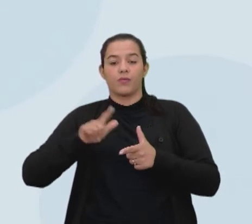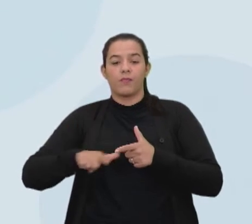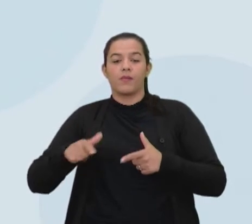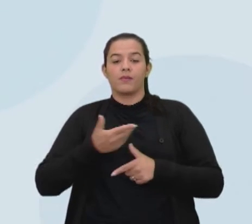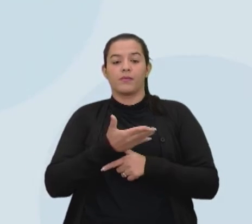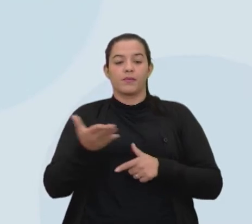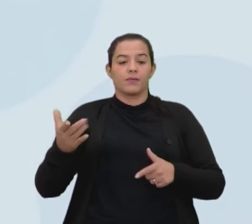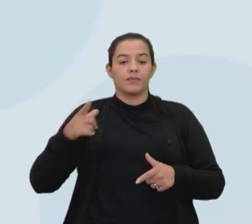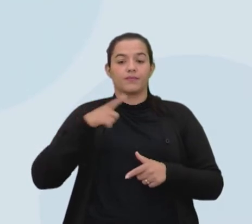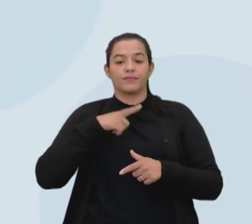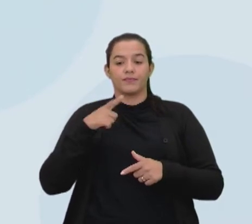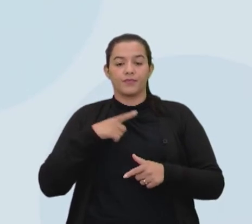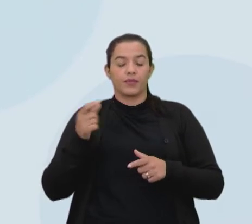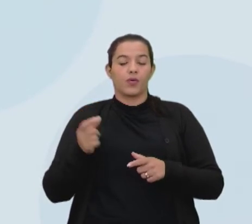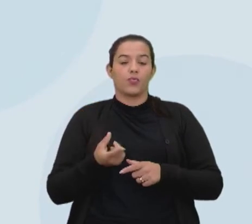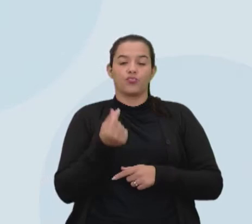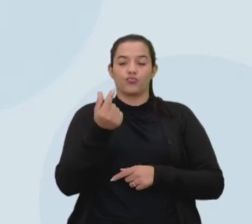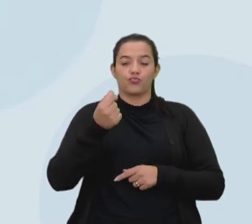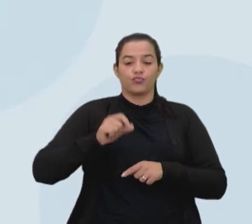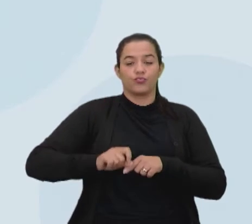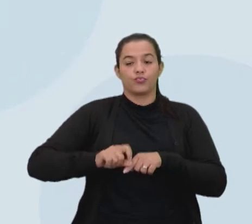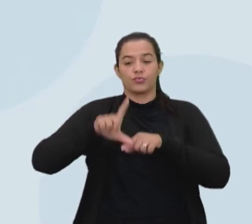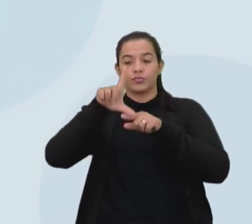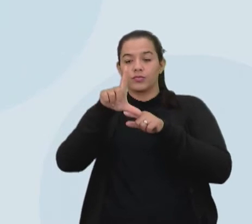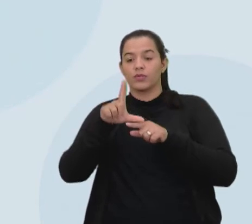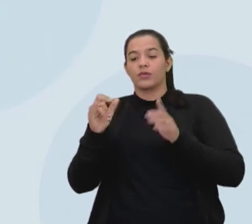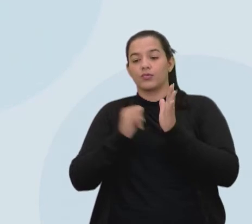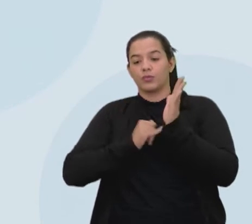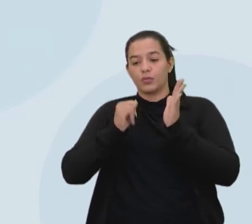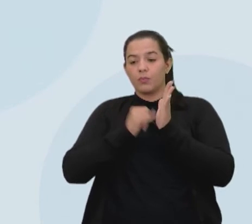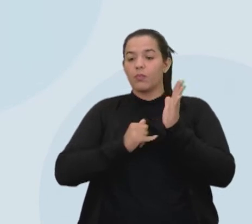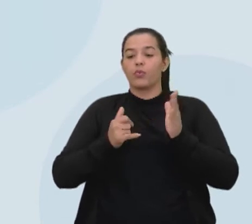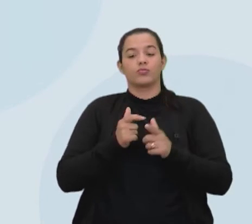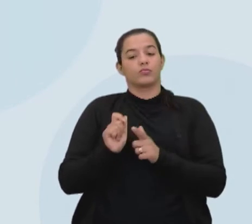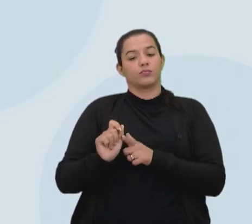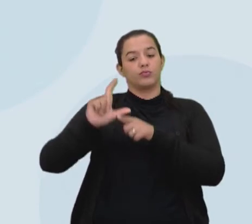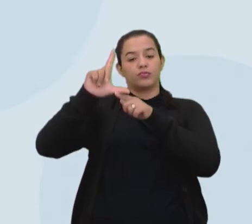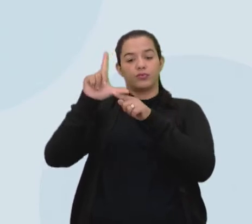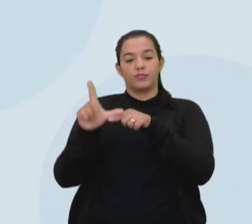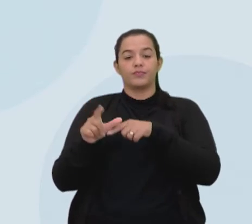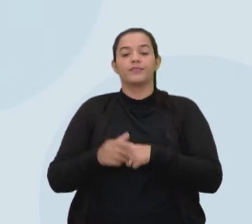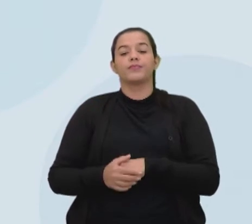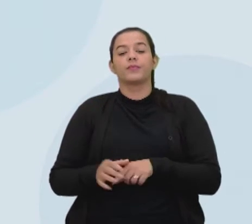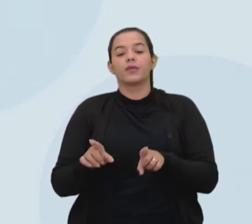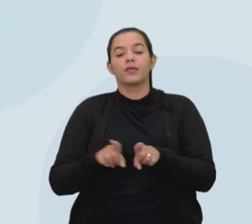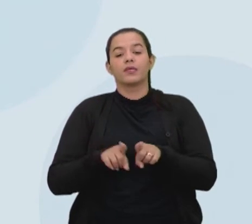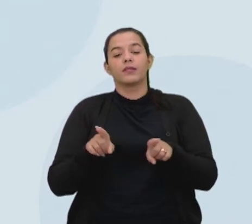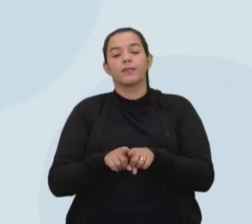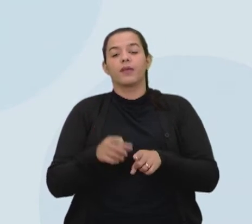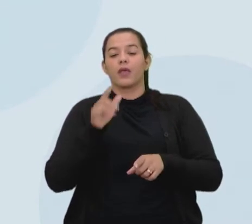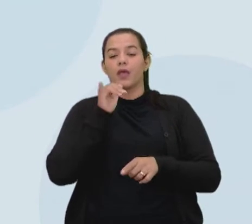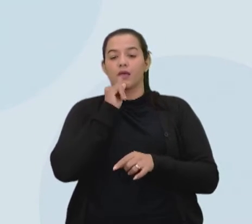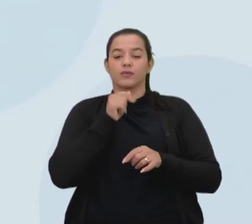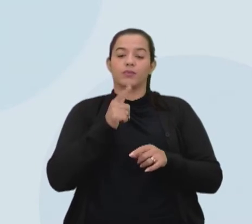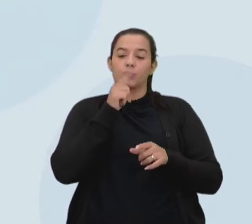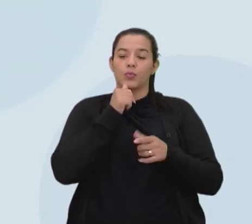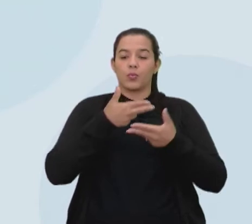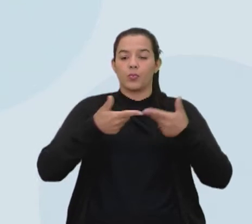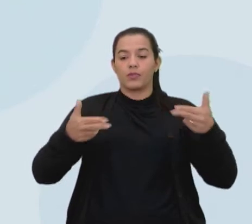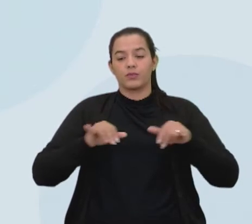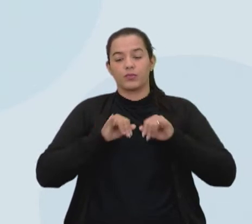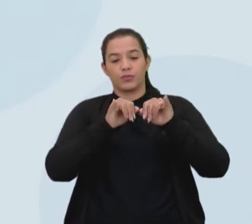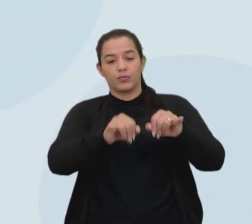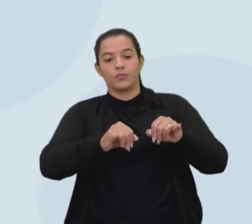com a hiperinflação, então é um aumento dos preços, né, de maneira absurda, e o desabastecimento de itens